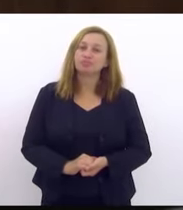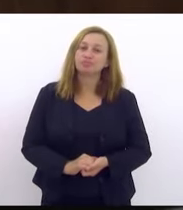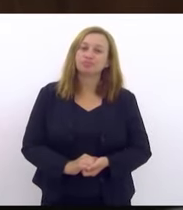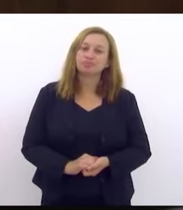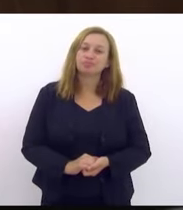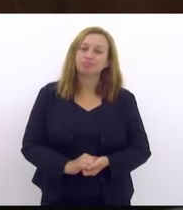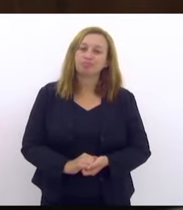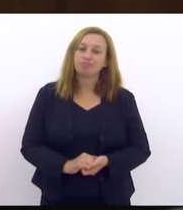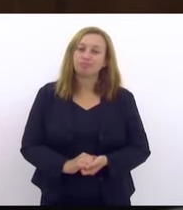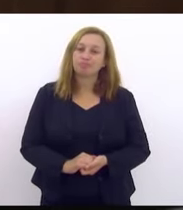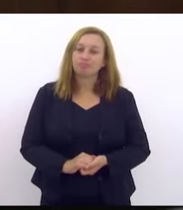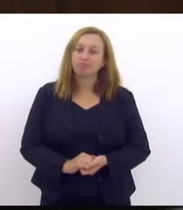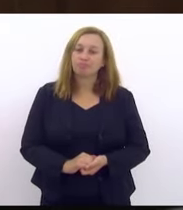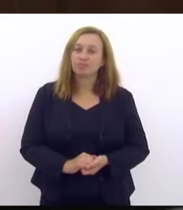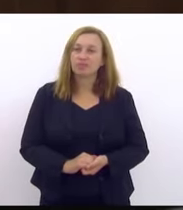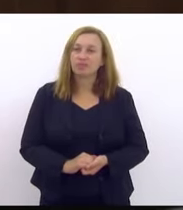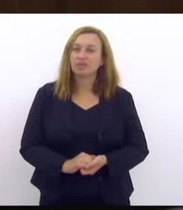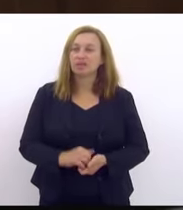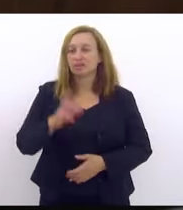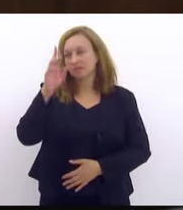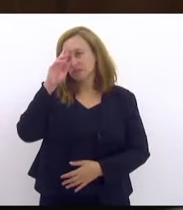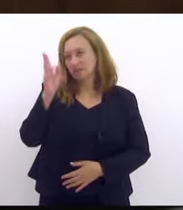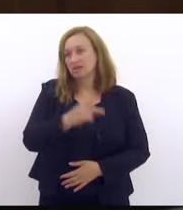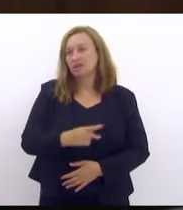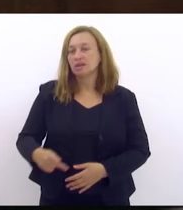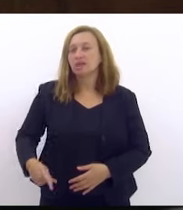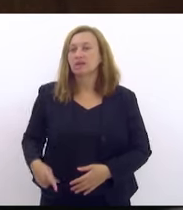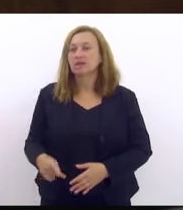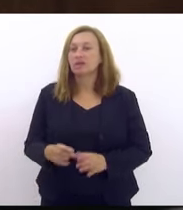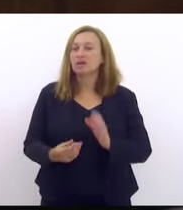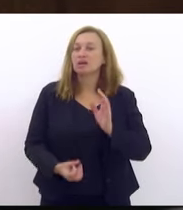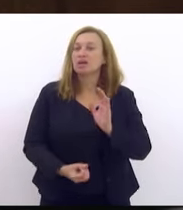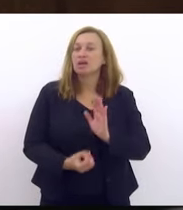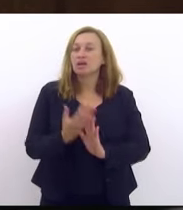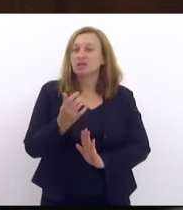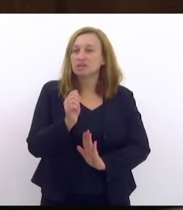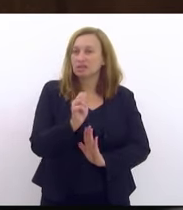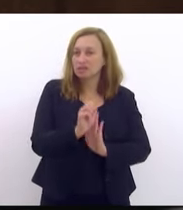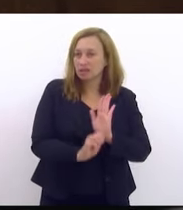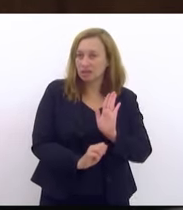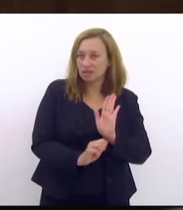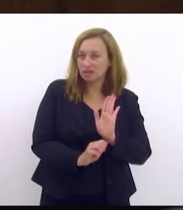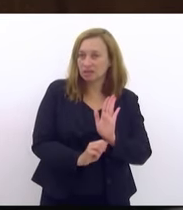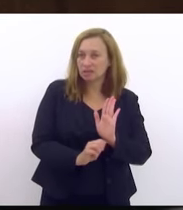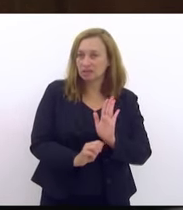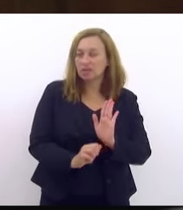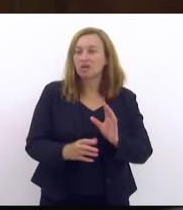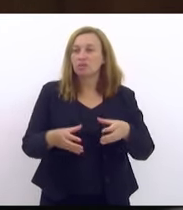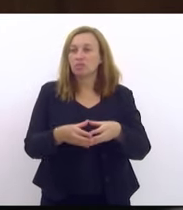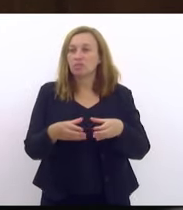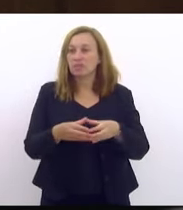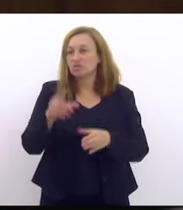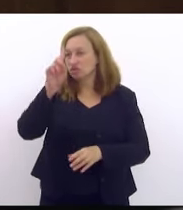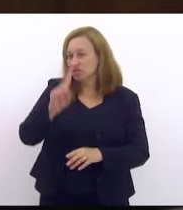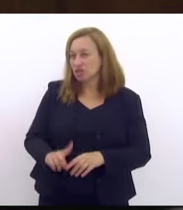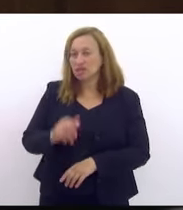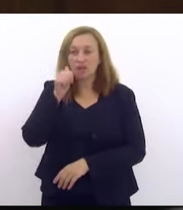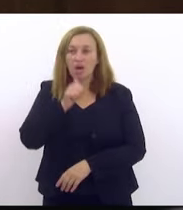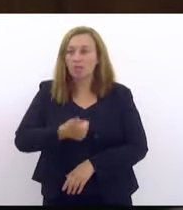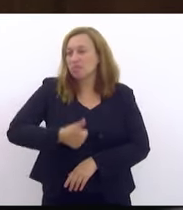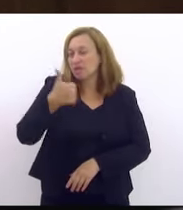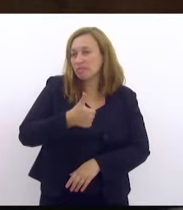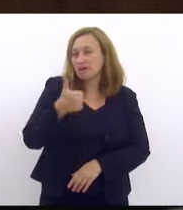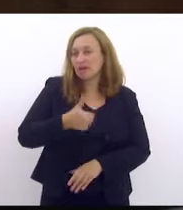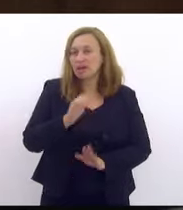aqui, senhor presidente, é o lançamento do relatório da Comissão de Defesa dos Direitos da Mulher. É o primeiro relatório,